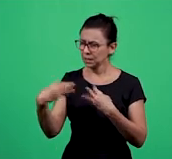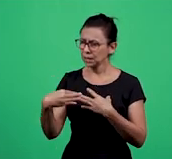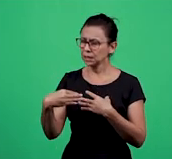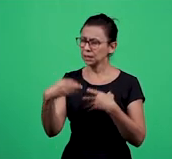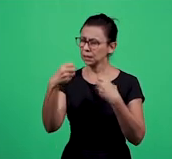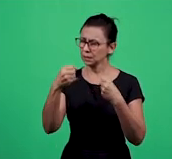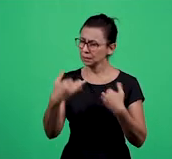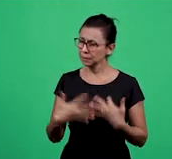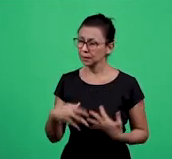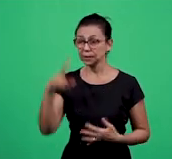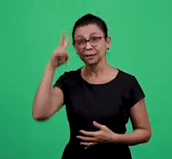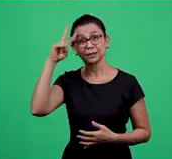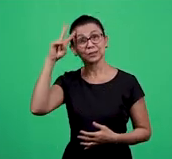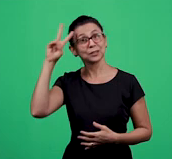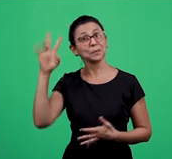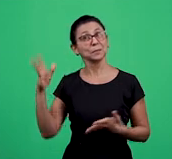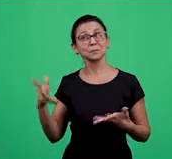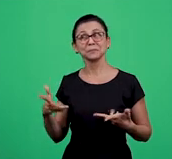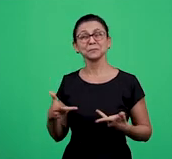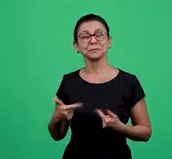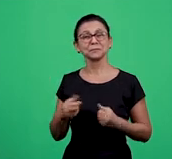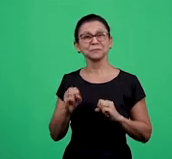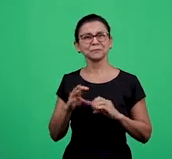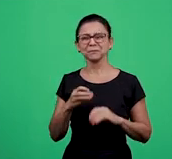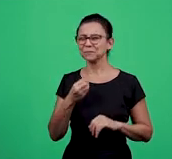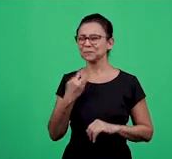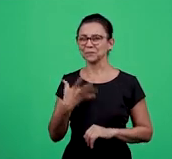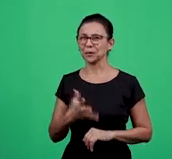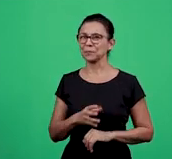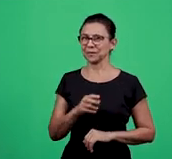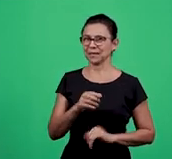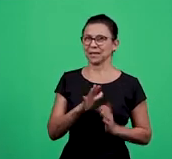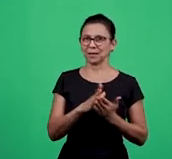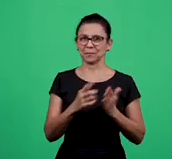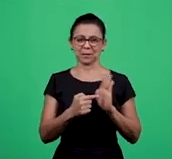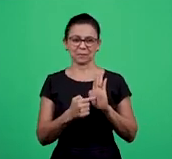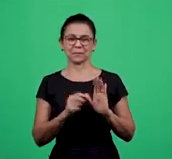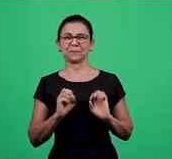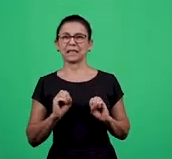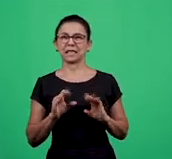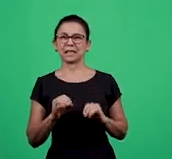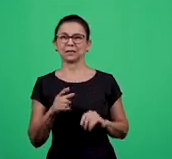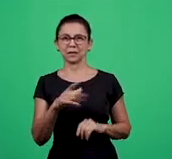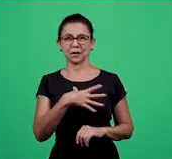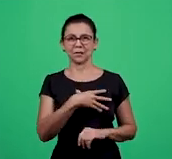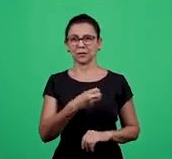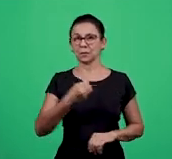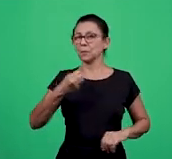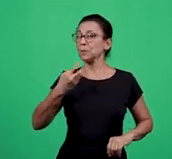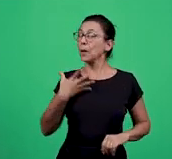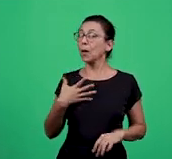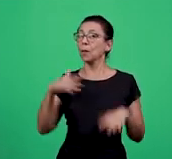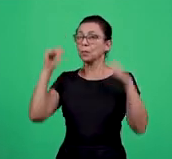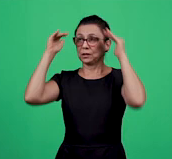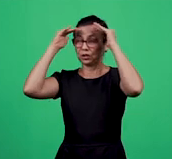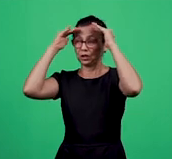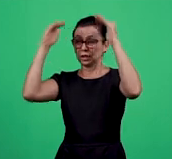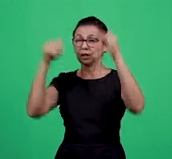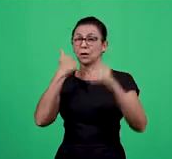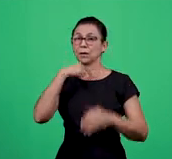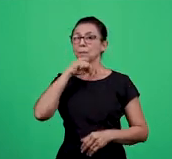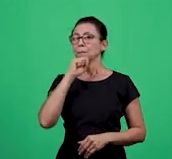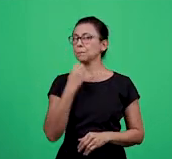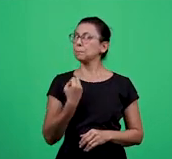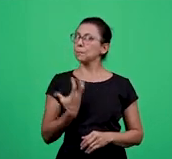histórias maravilhosas, tem muitos ensinos bons. Lá ensina a gente como ser um bom filho, como ser uma boa